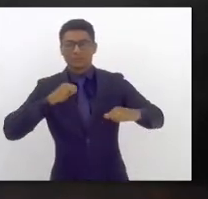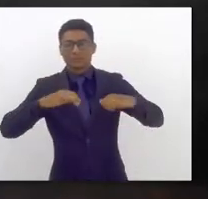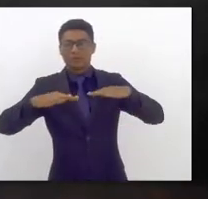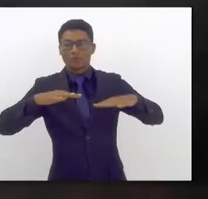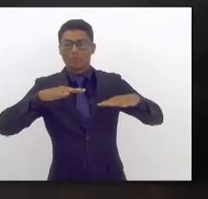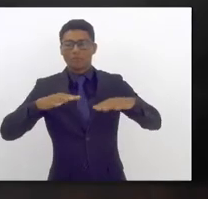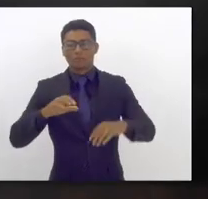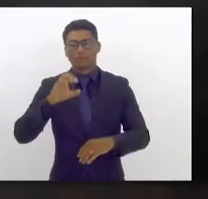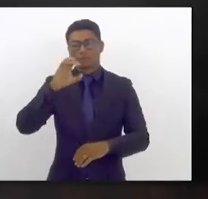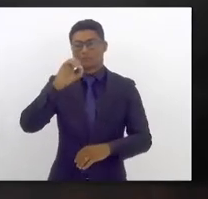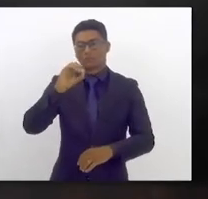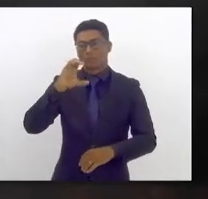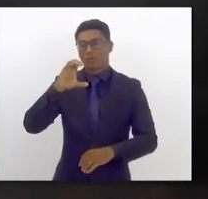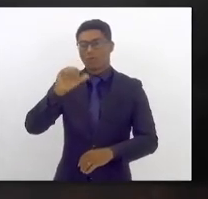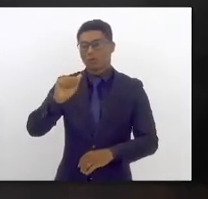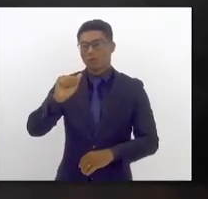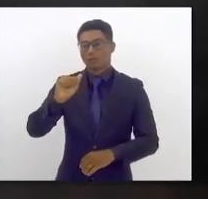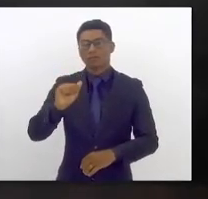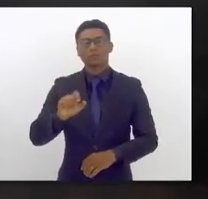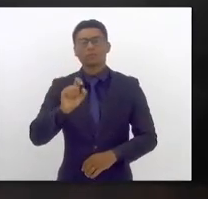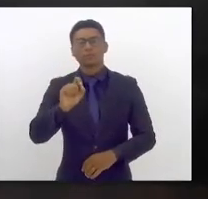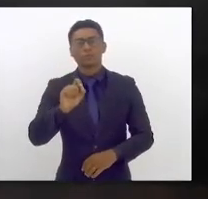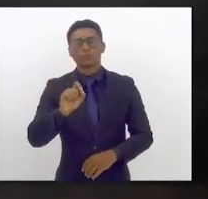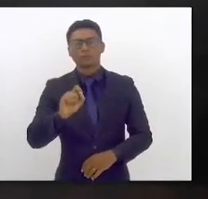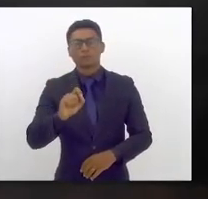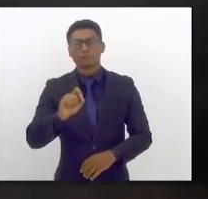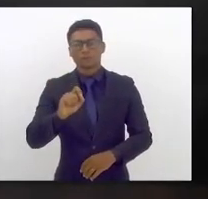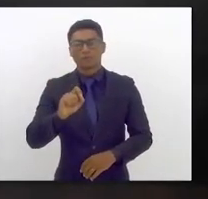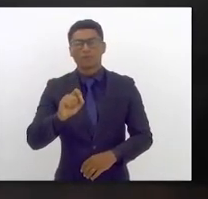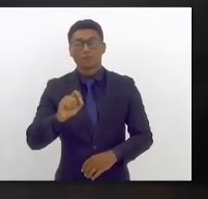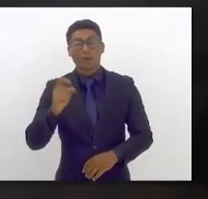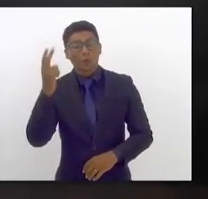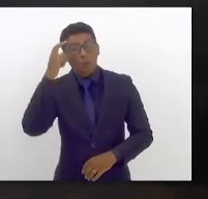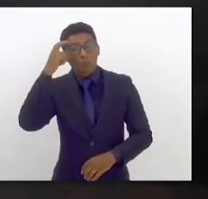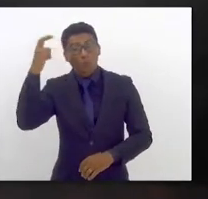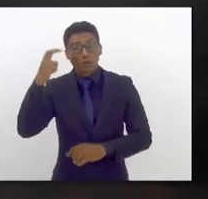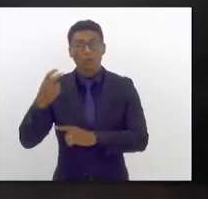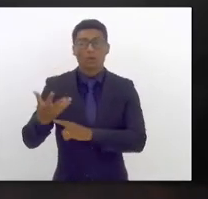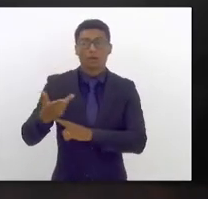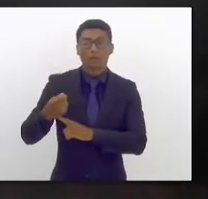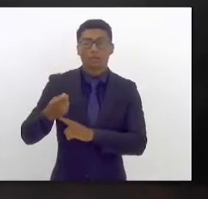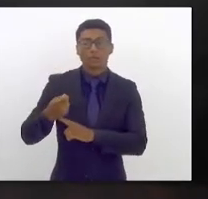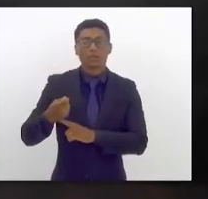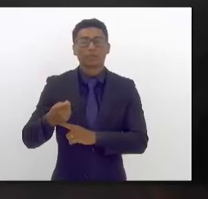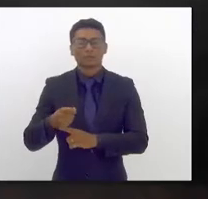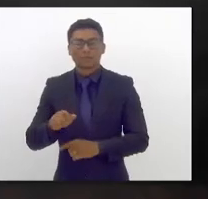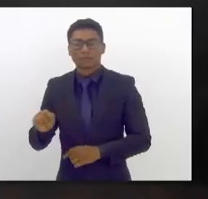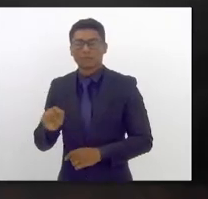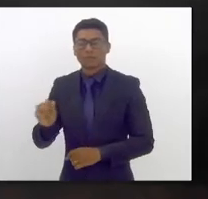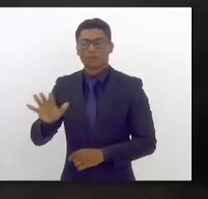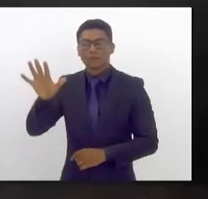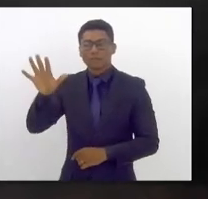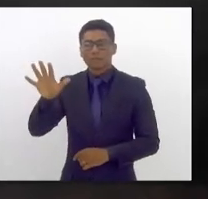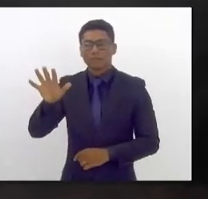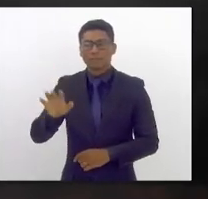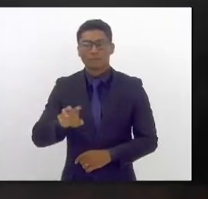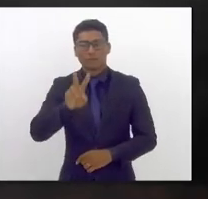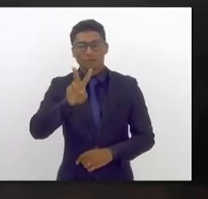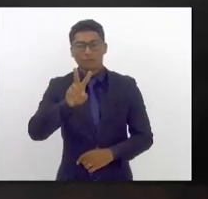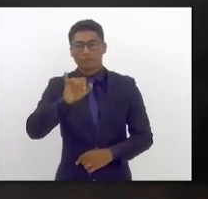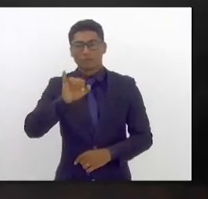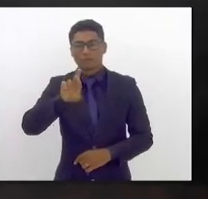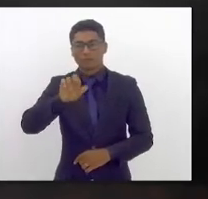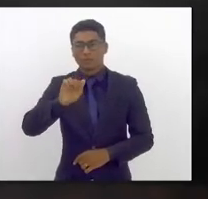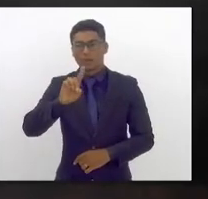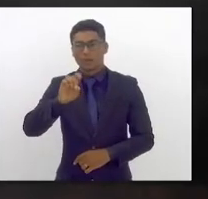oca ocupação cultural artística do conjunto de favelas do Viradouro